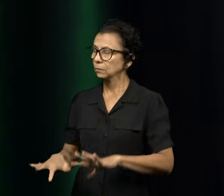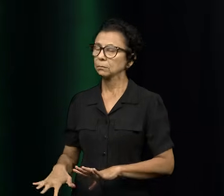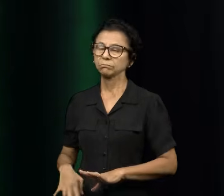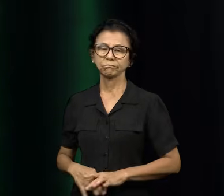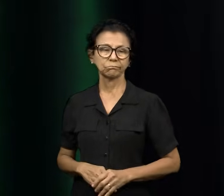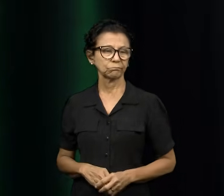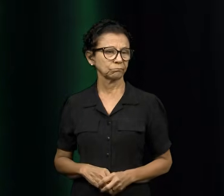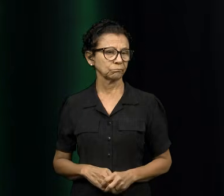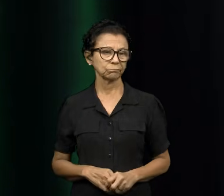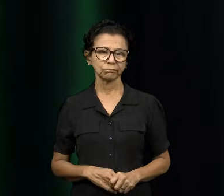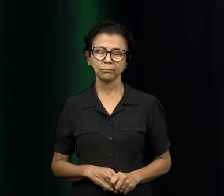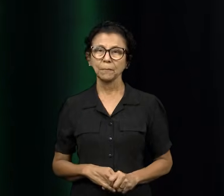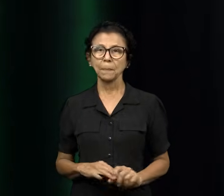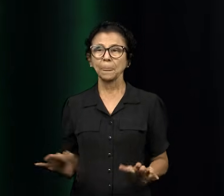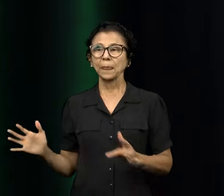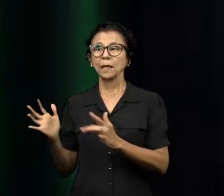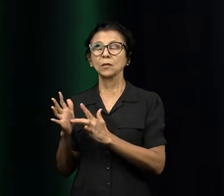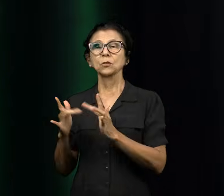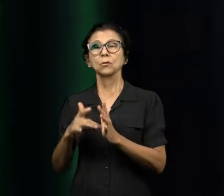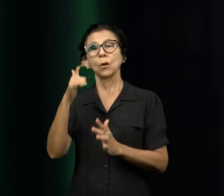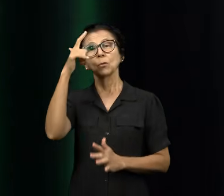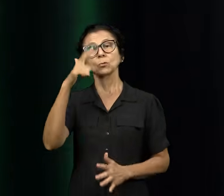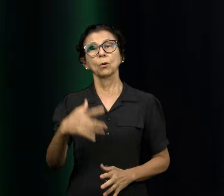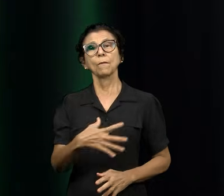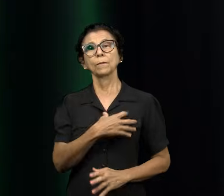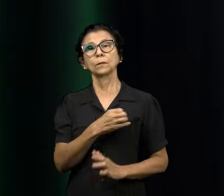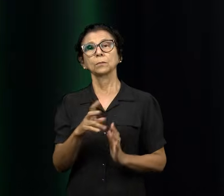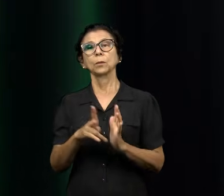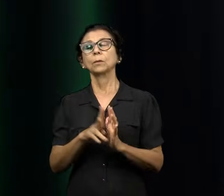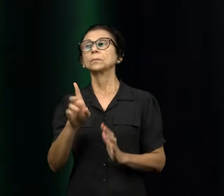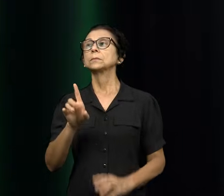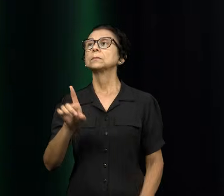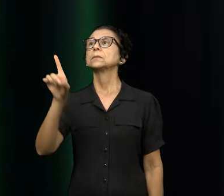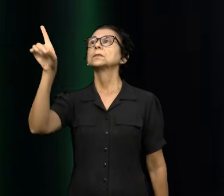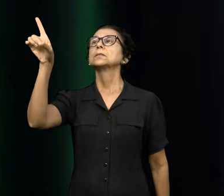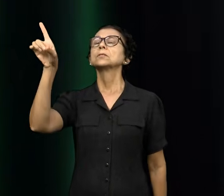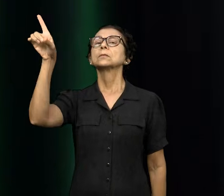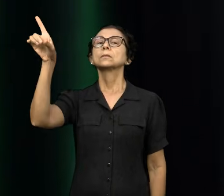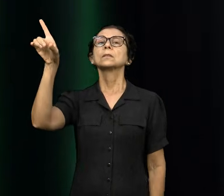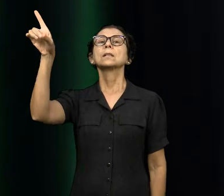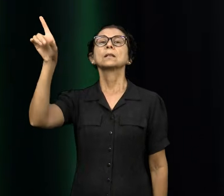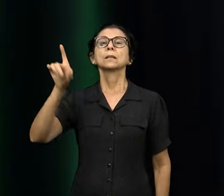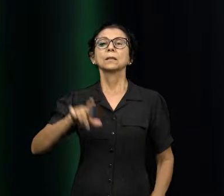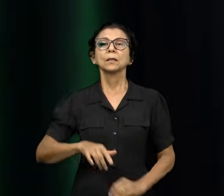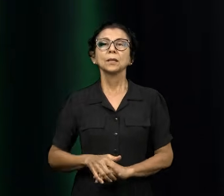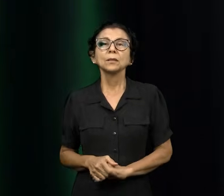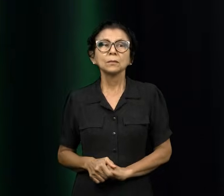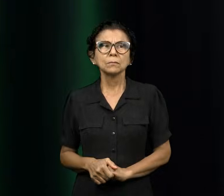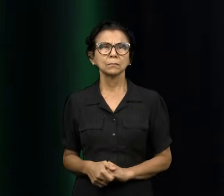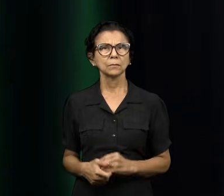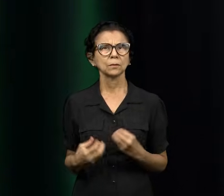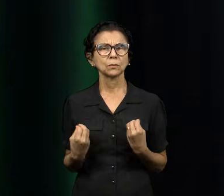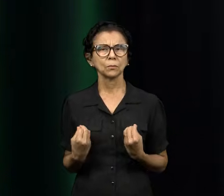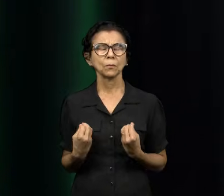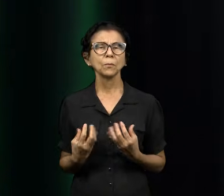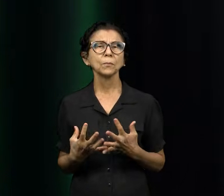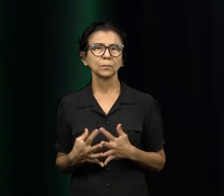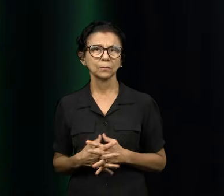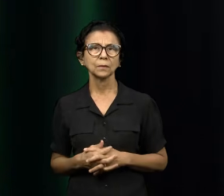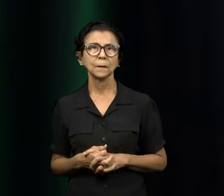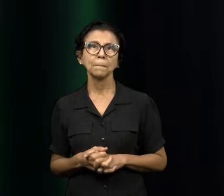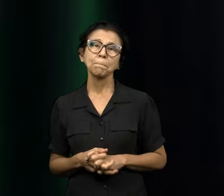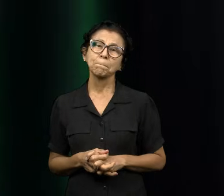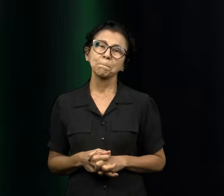a palavra, porque Jesus se colocou como Filho de Deus, né? E ele sendo uma